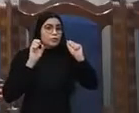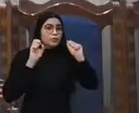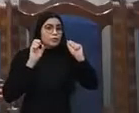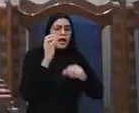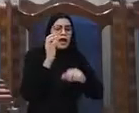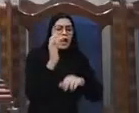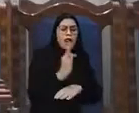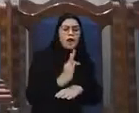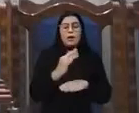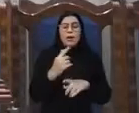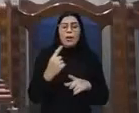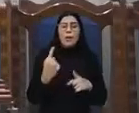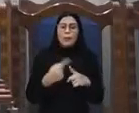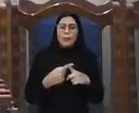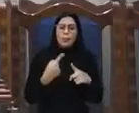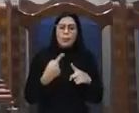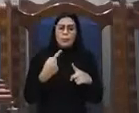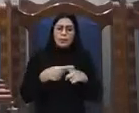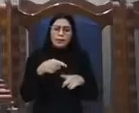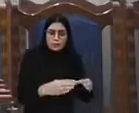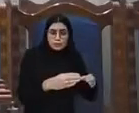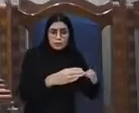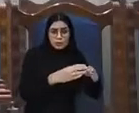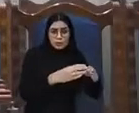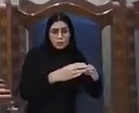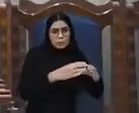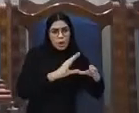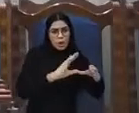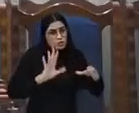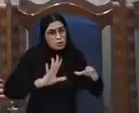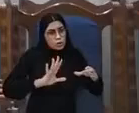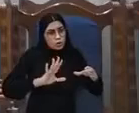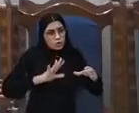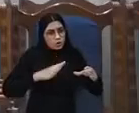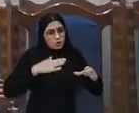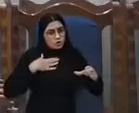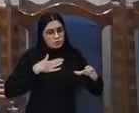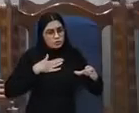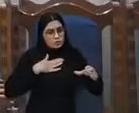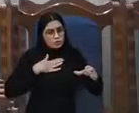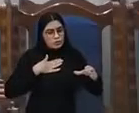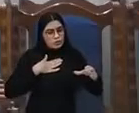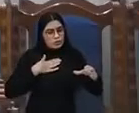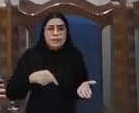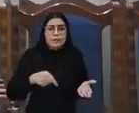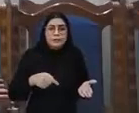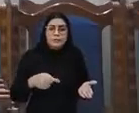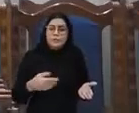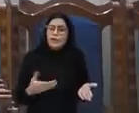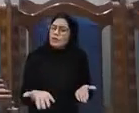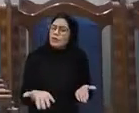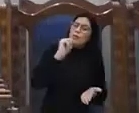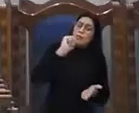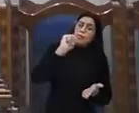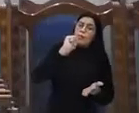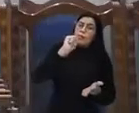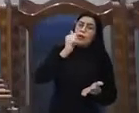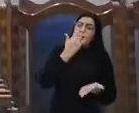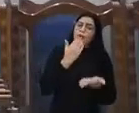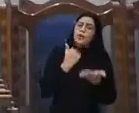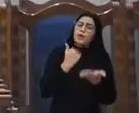preocupados com o presente, com o aqui e o agora. Comamos, bebamos, a vida é o